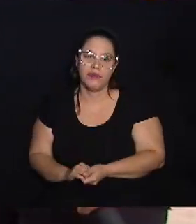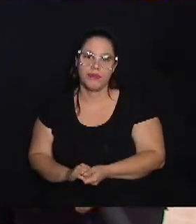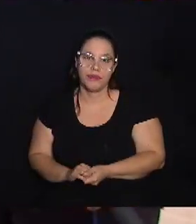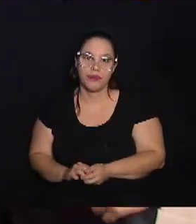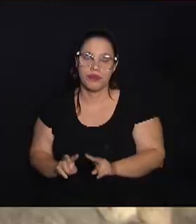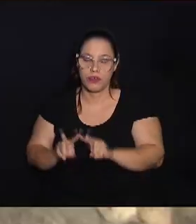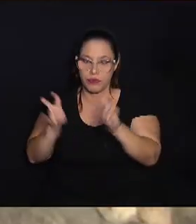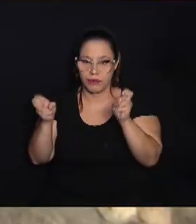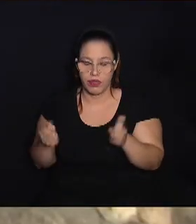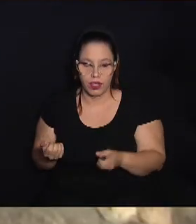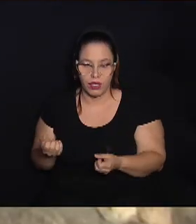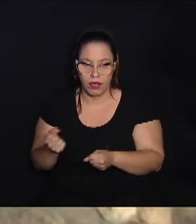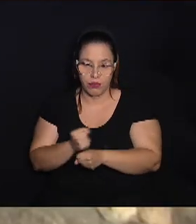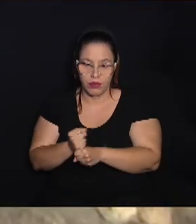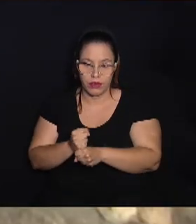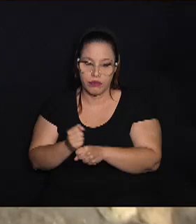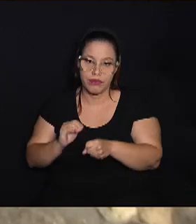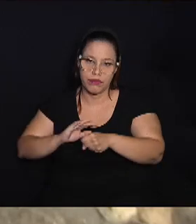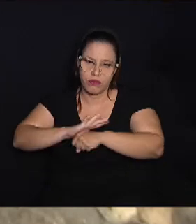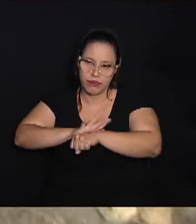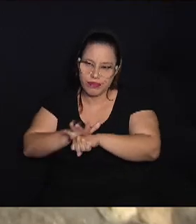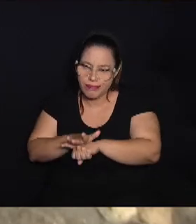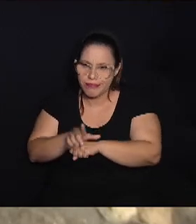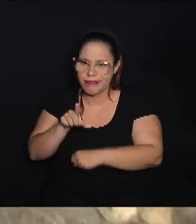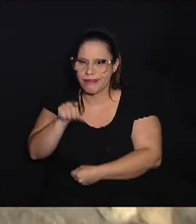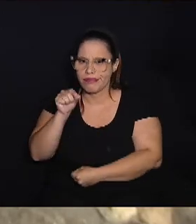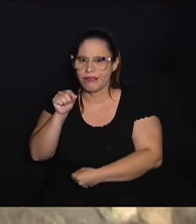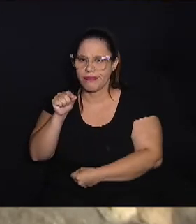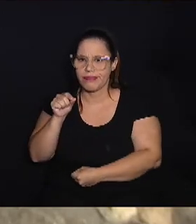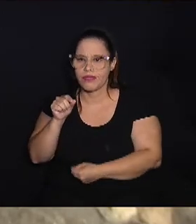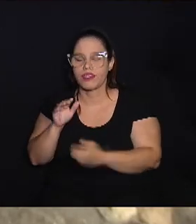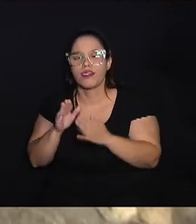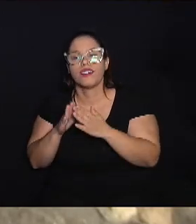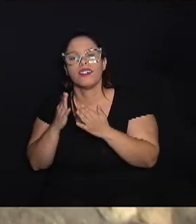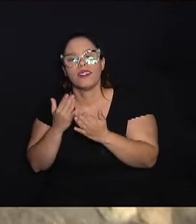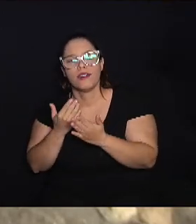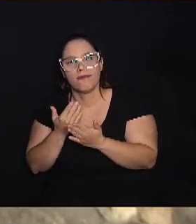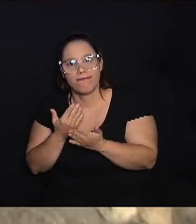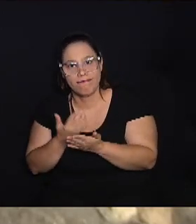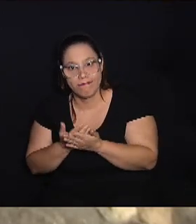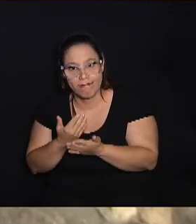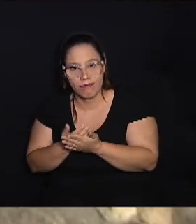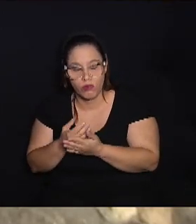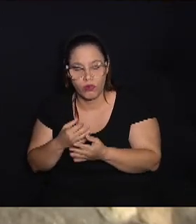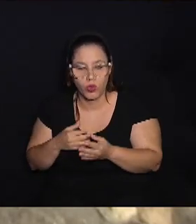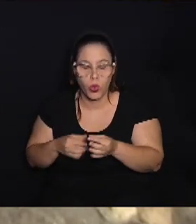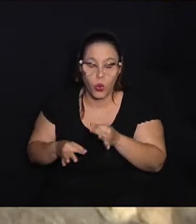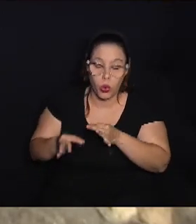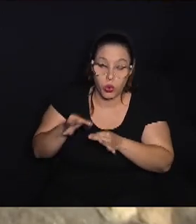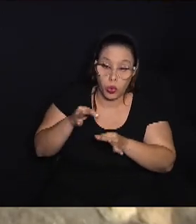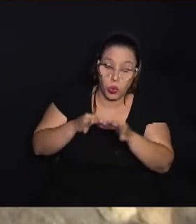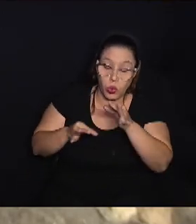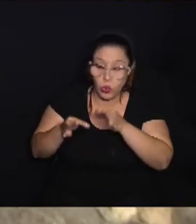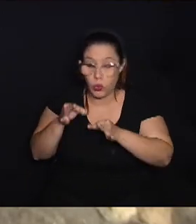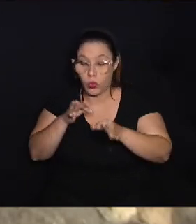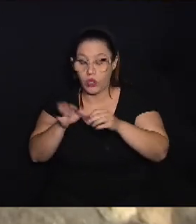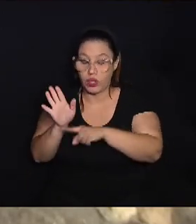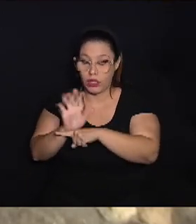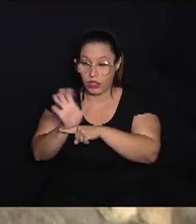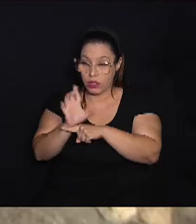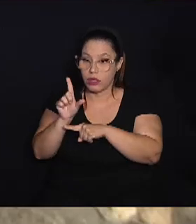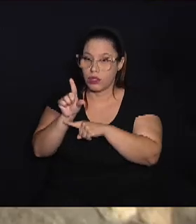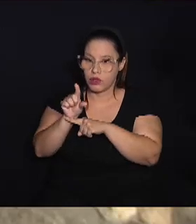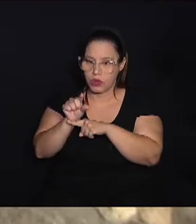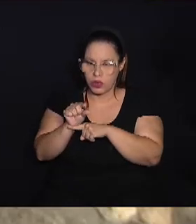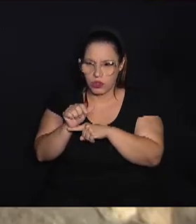é racismo. Eles escolheram racismo para estudar, construir um curta-metragem falando sobre isso.